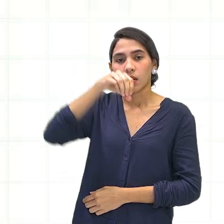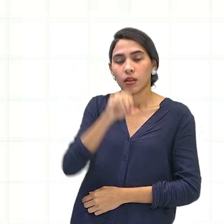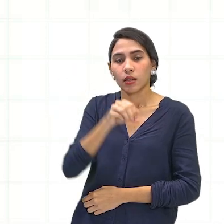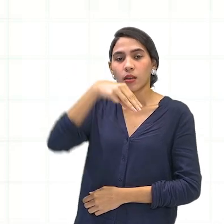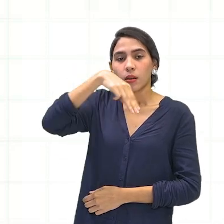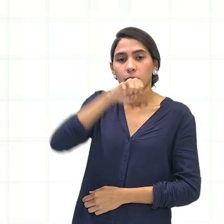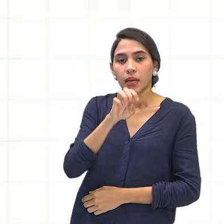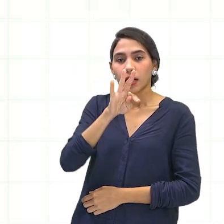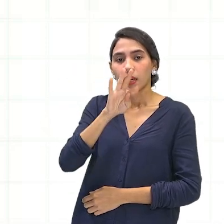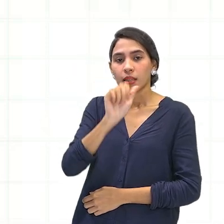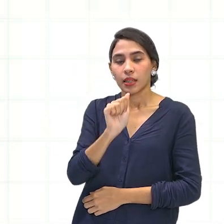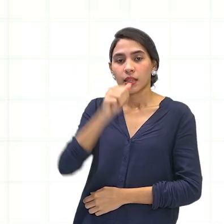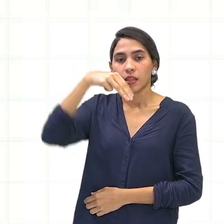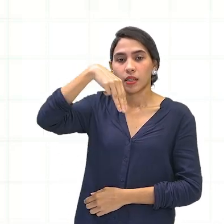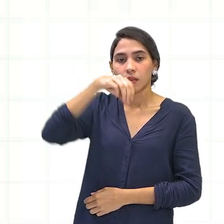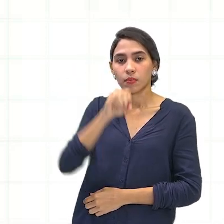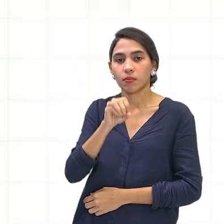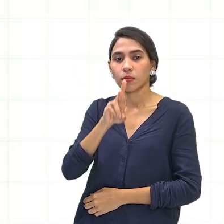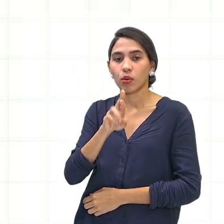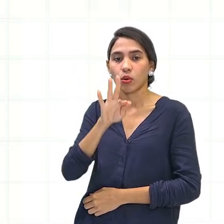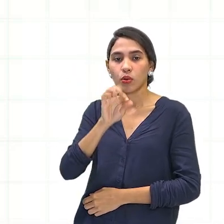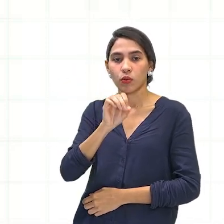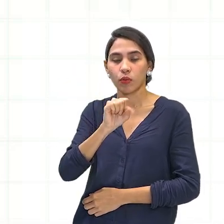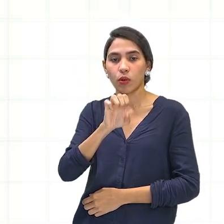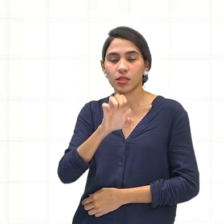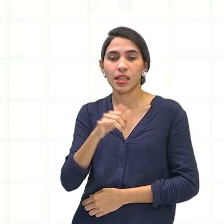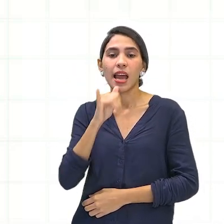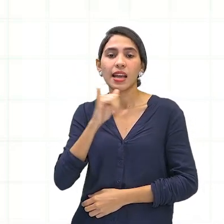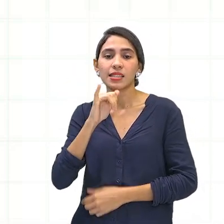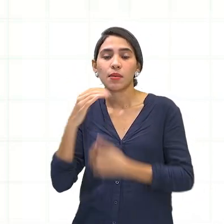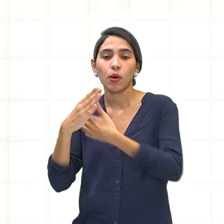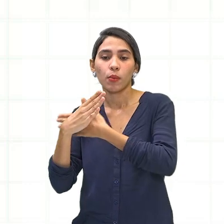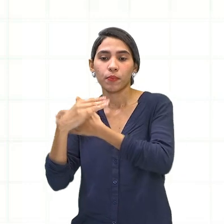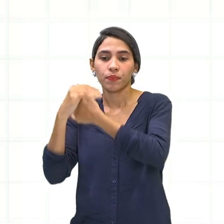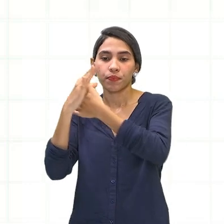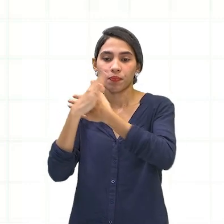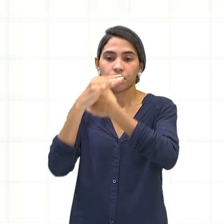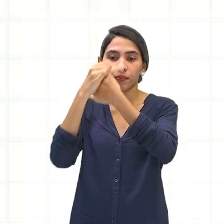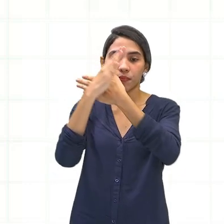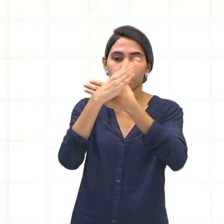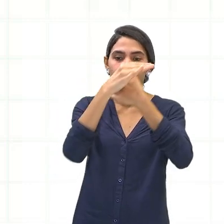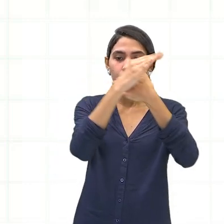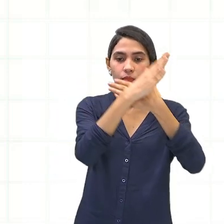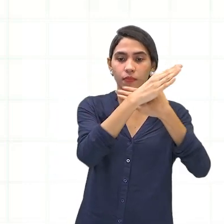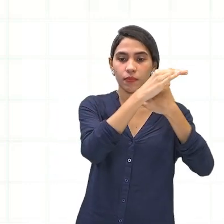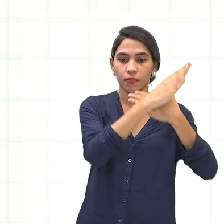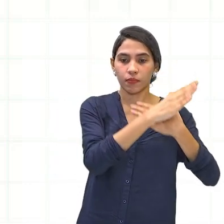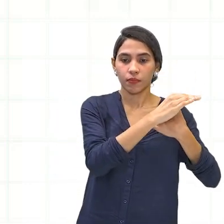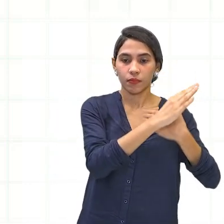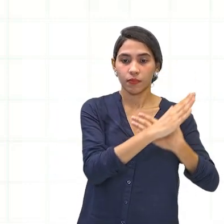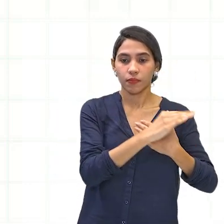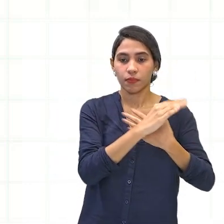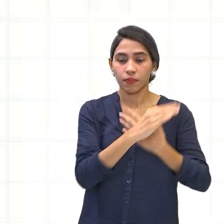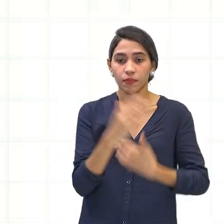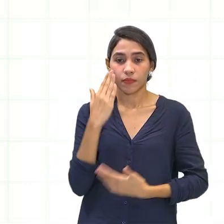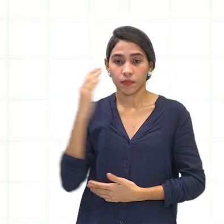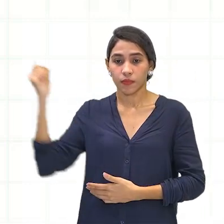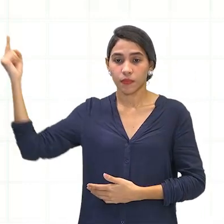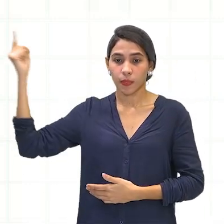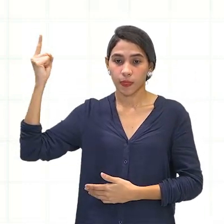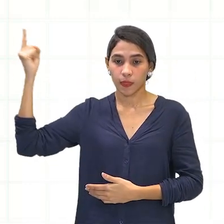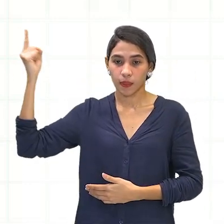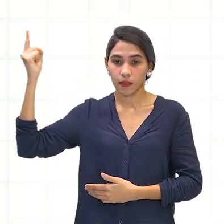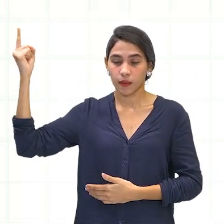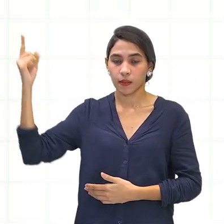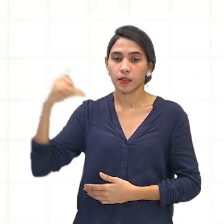aqui a borboleta representada nessa imagem, a gente vai ter ali um desenvolvimento. Você observa aqui que nesse estágio